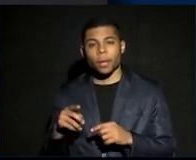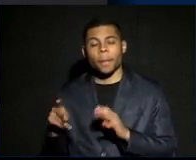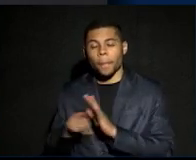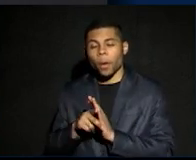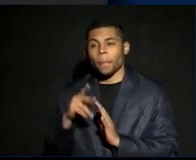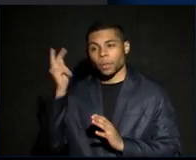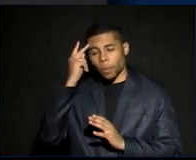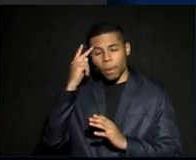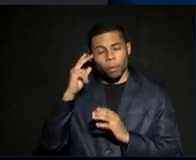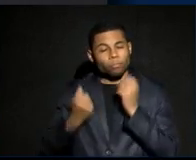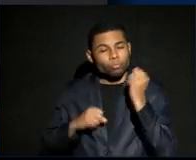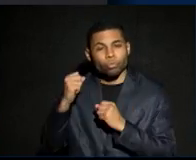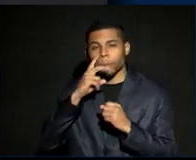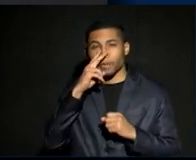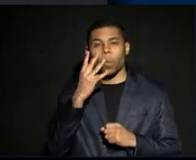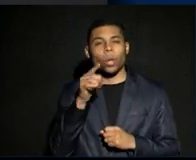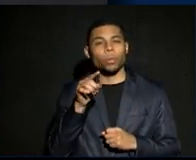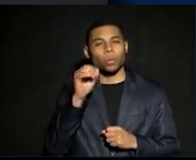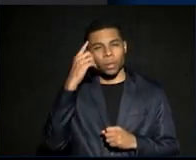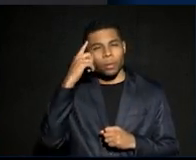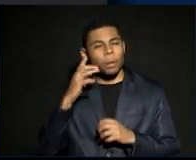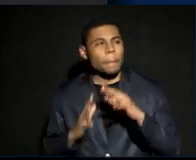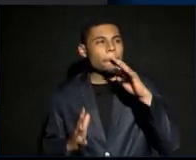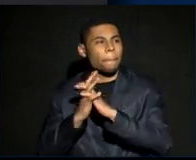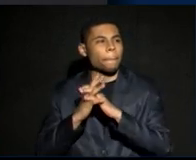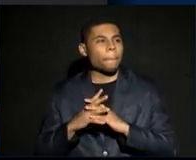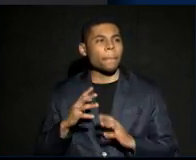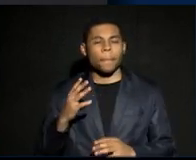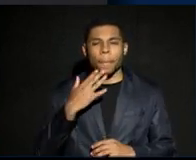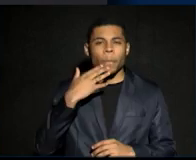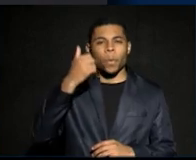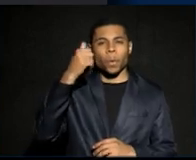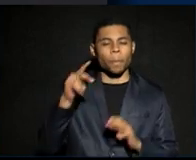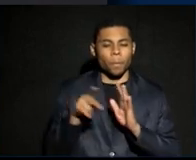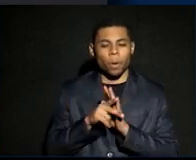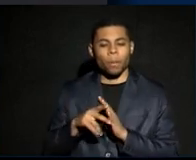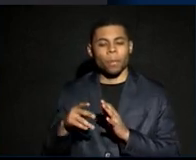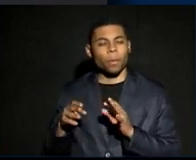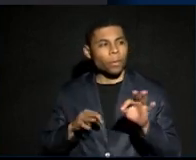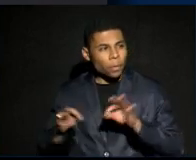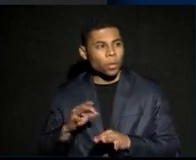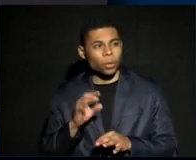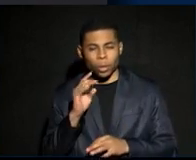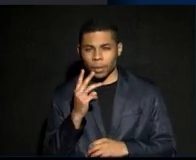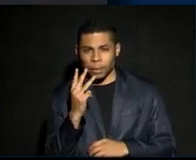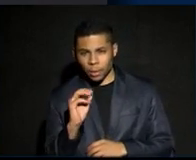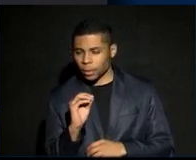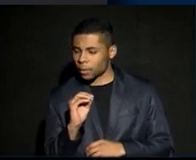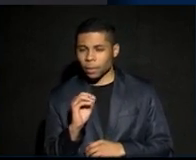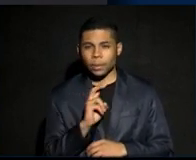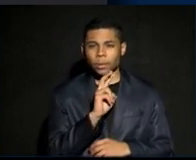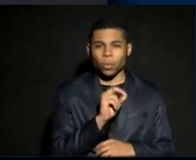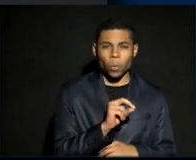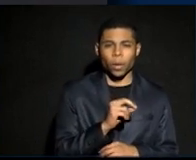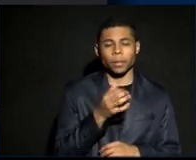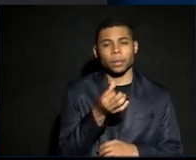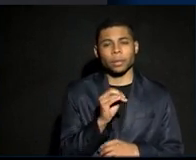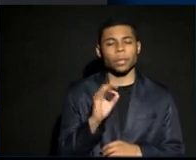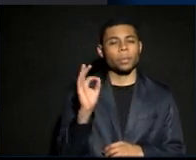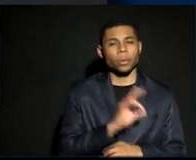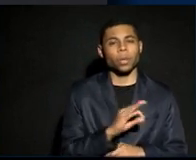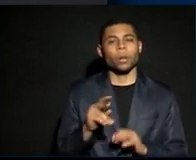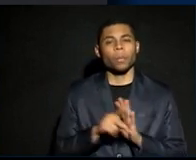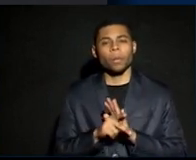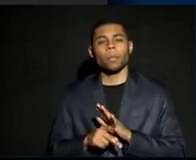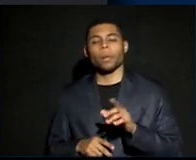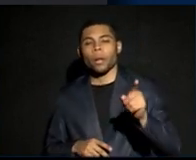para fazer a transição ecológica para mostrar viabilidade de produzir não 30 mais cinquenta a sessenta por cento